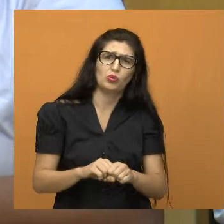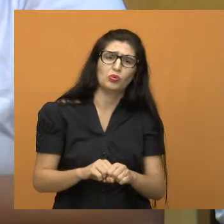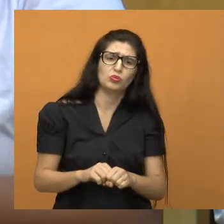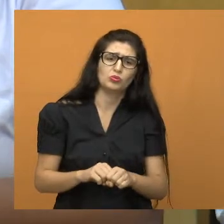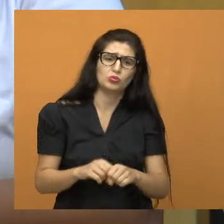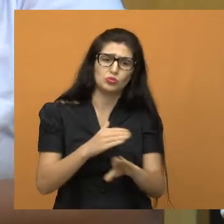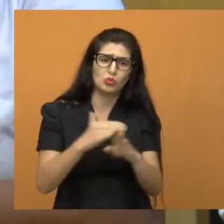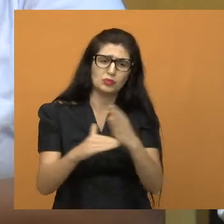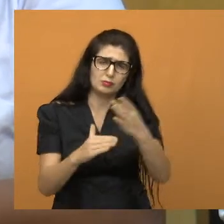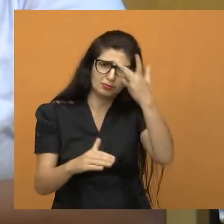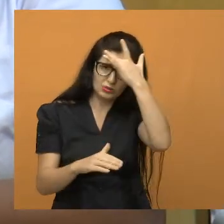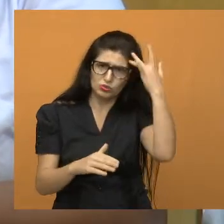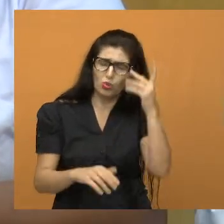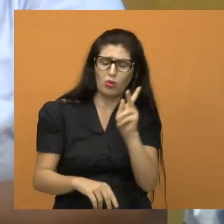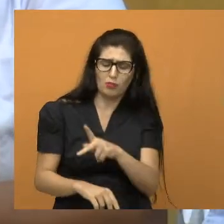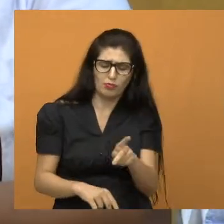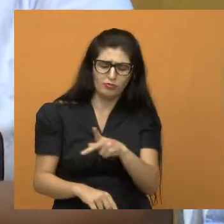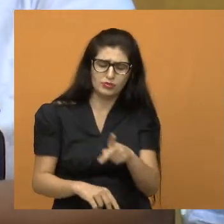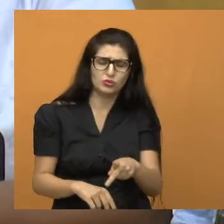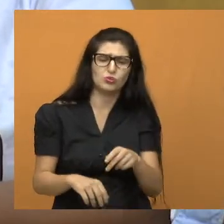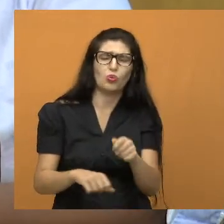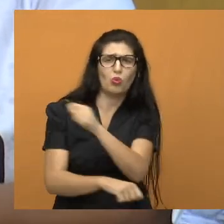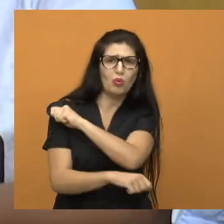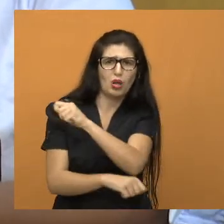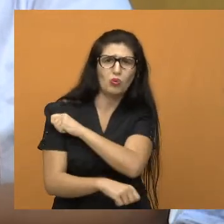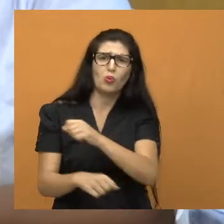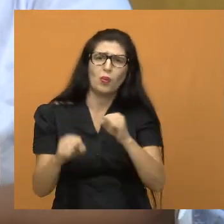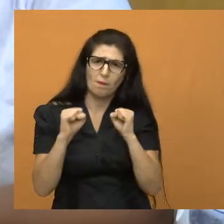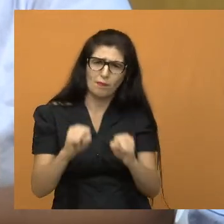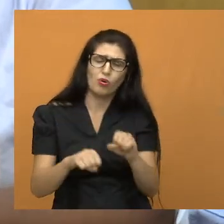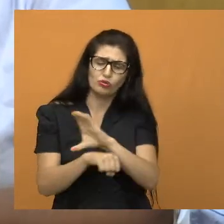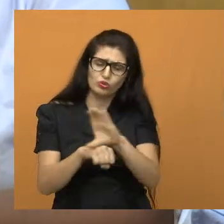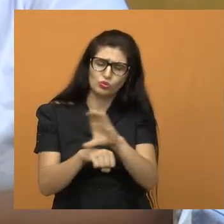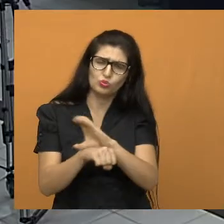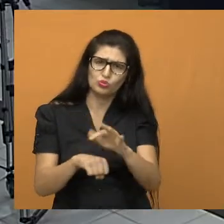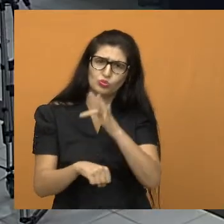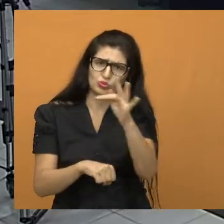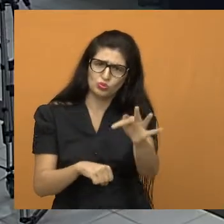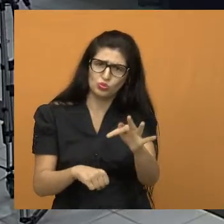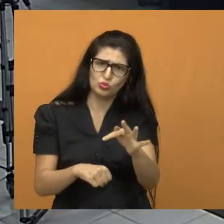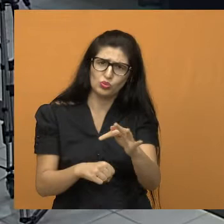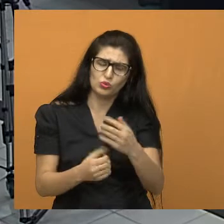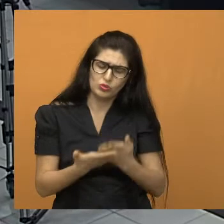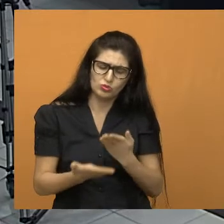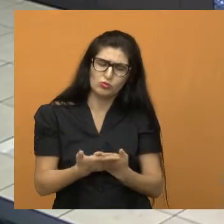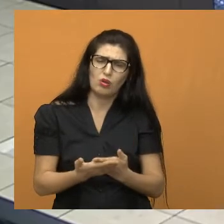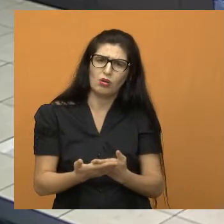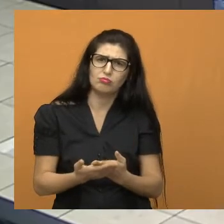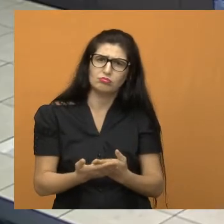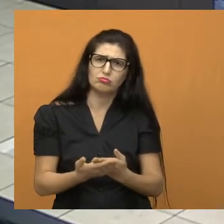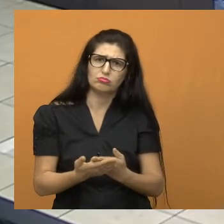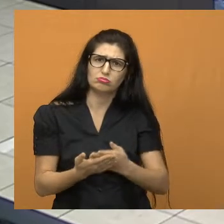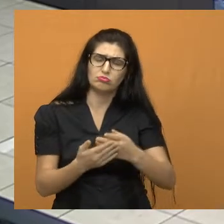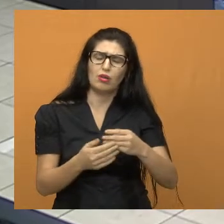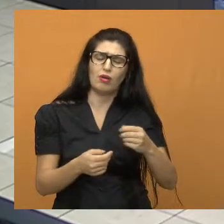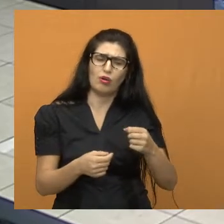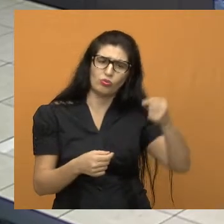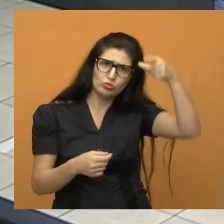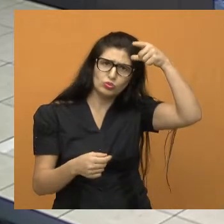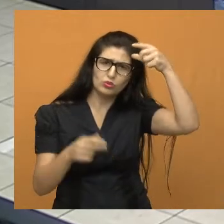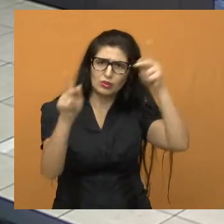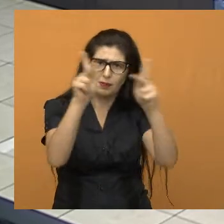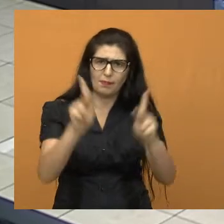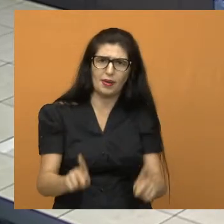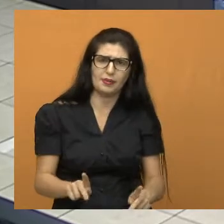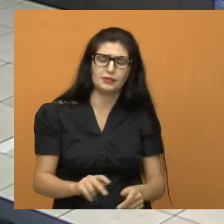e talvez também para os alunos. Quem que levantou a mão lá atrás? Alguém? Ali, ó, lá